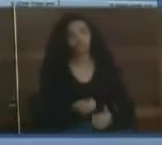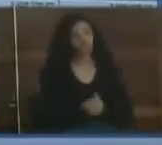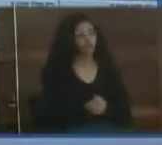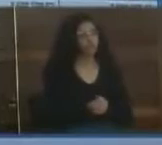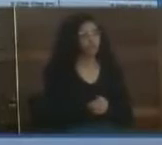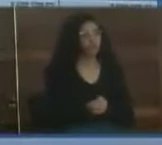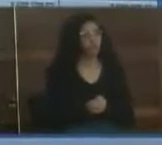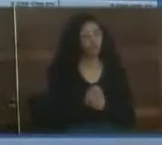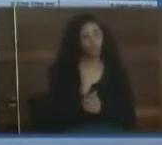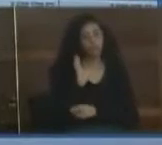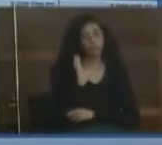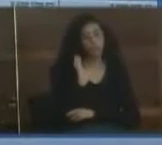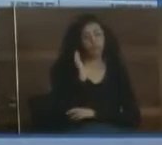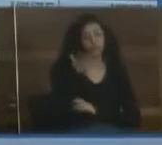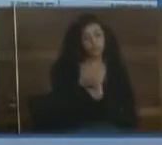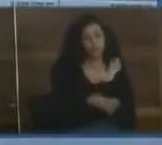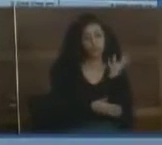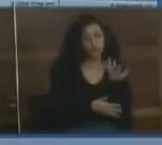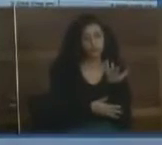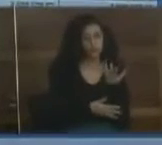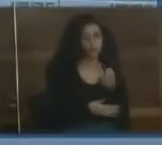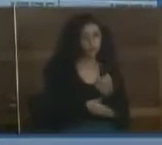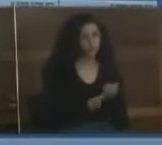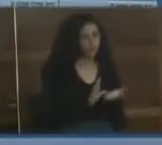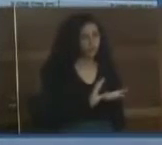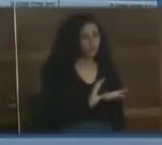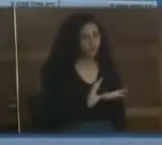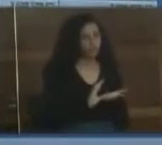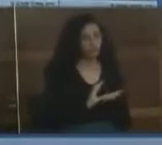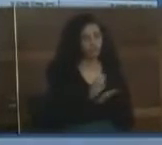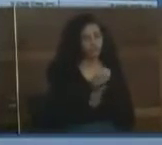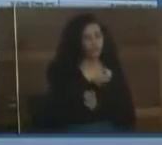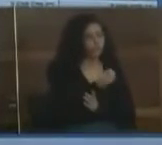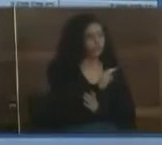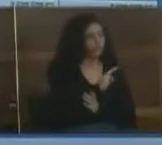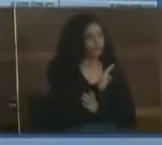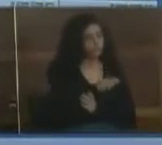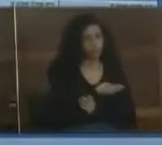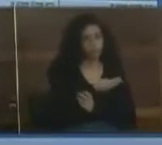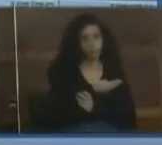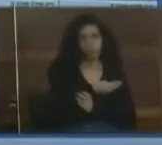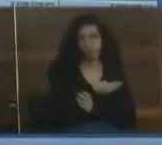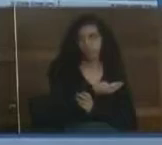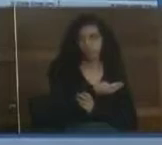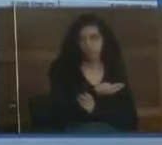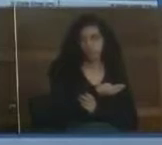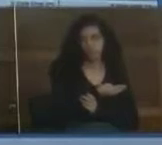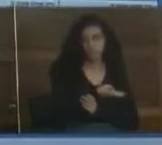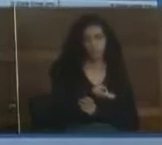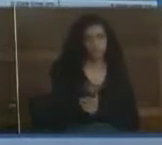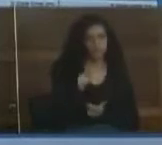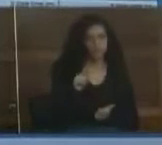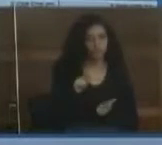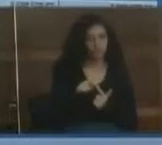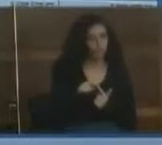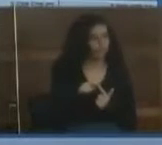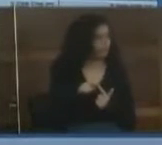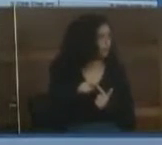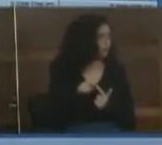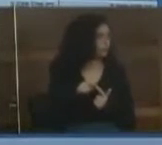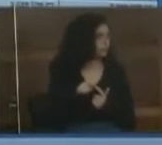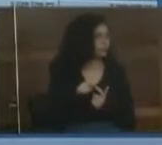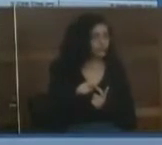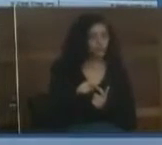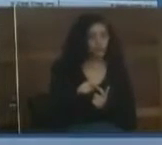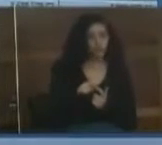de angra dos reis despesa orçada atualizada de 6232000 reais despesa empenhada até o